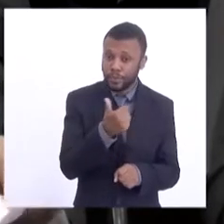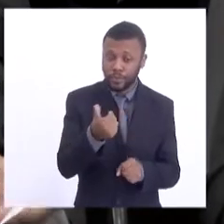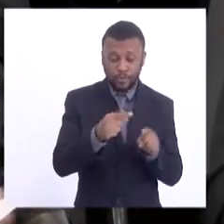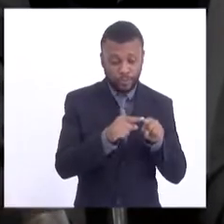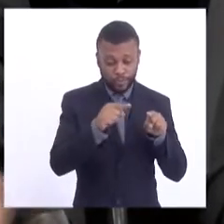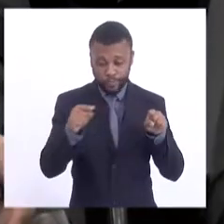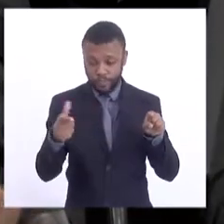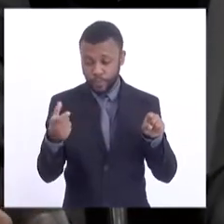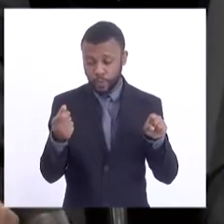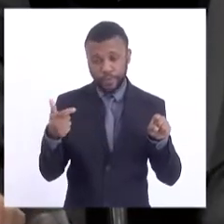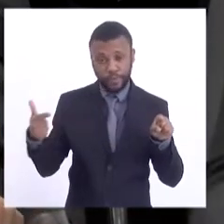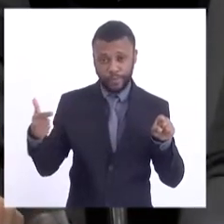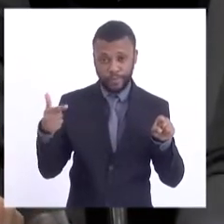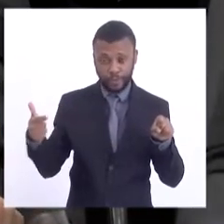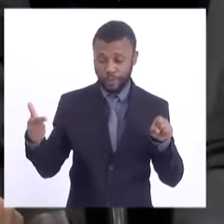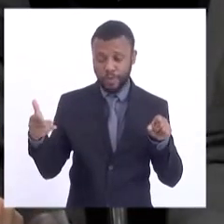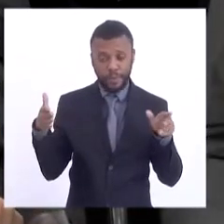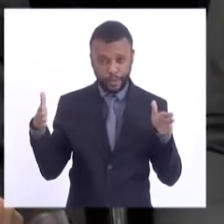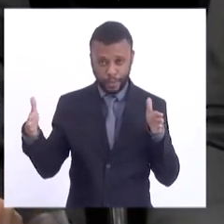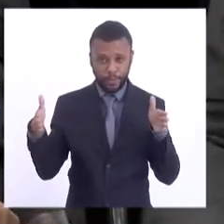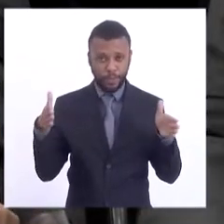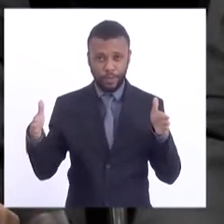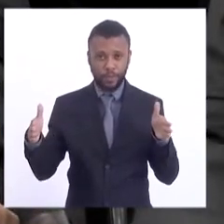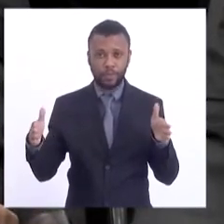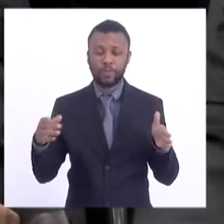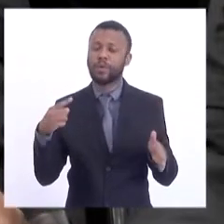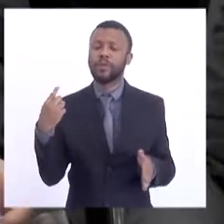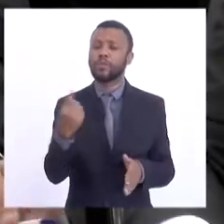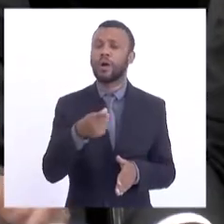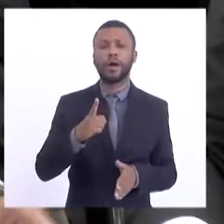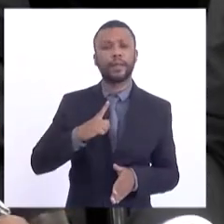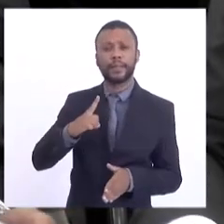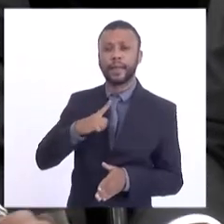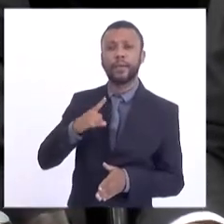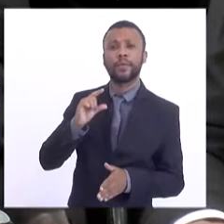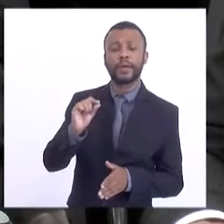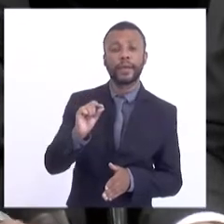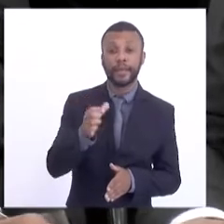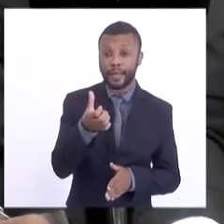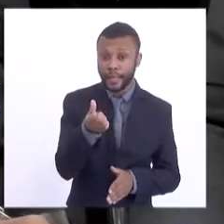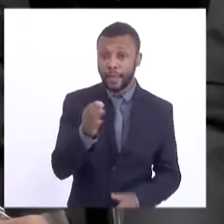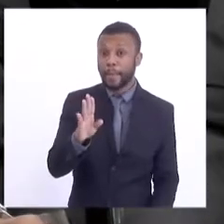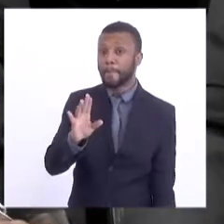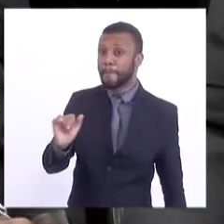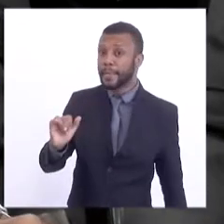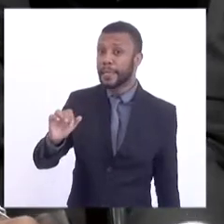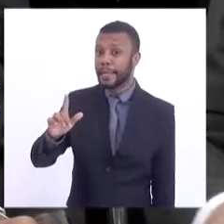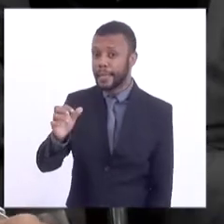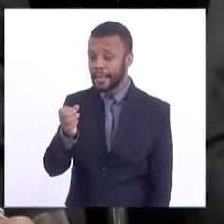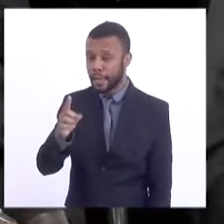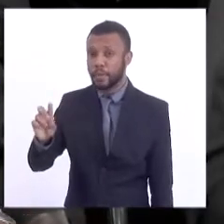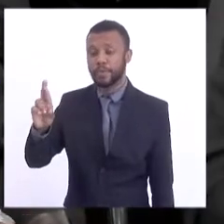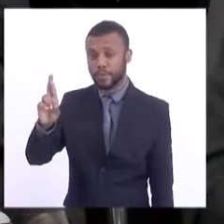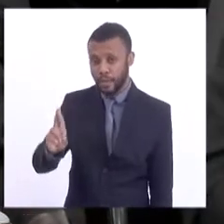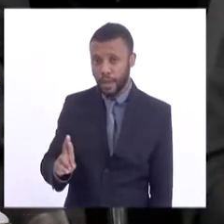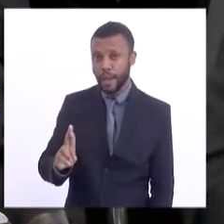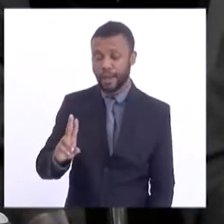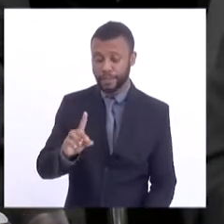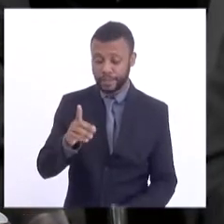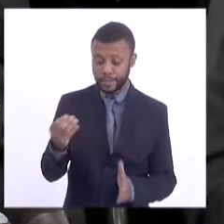nós temos a 16 bid projetos do pacto